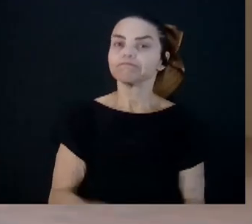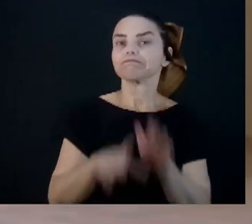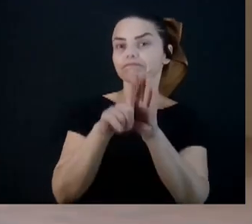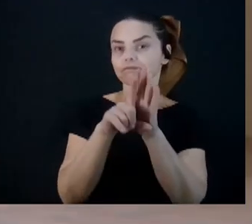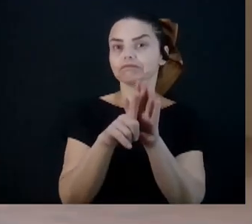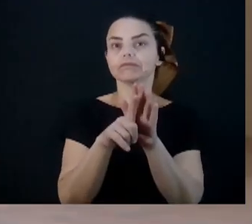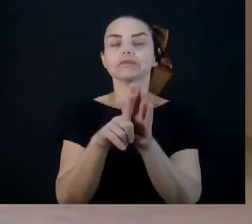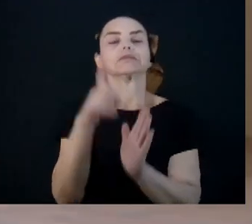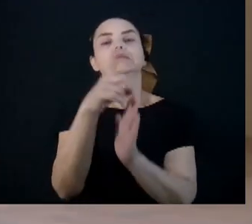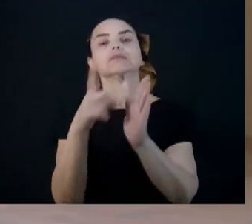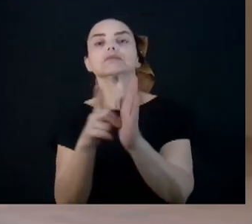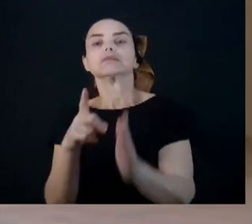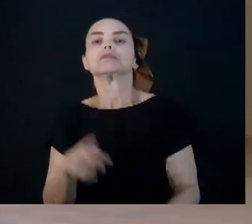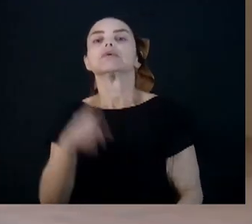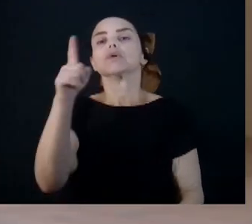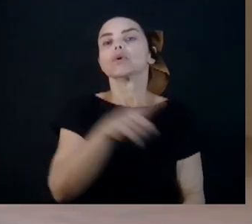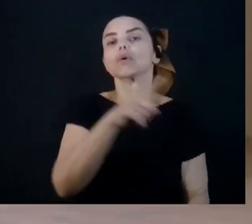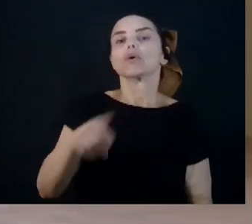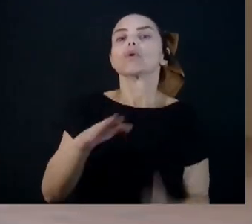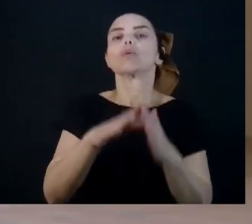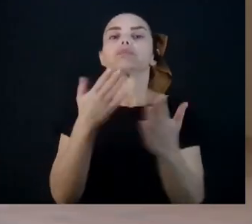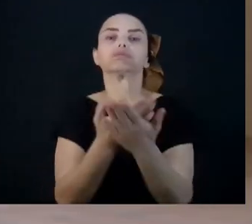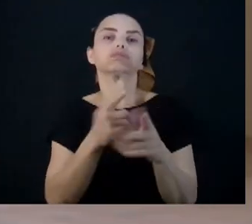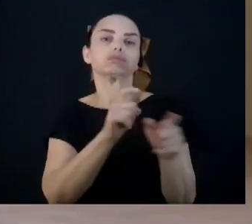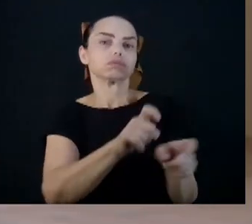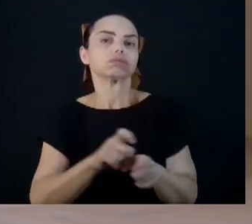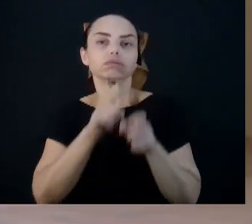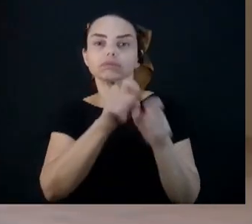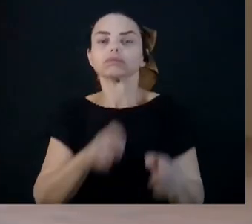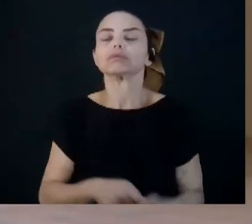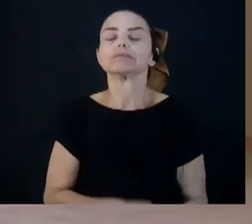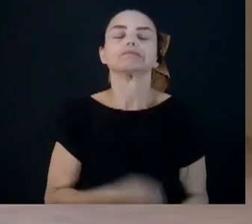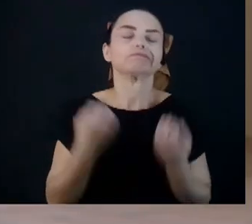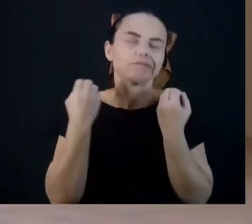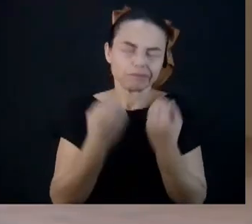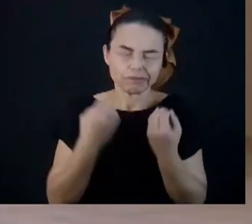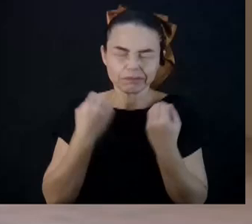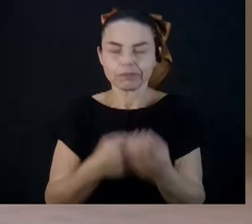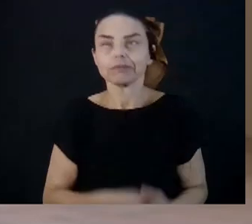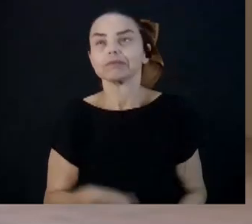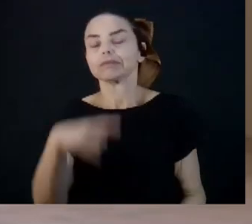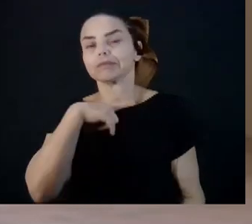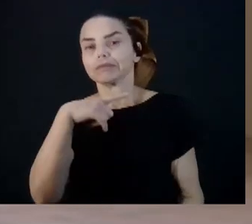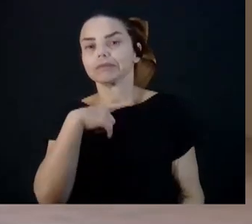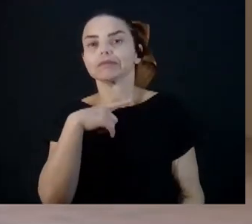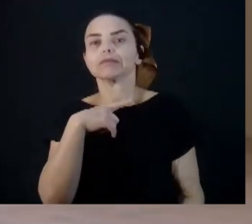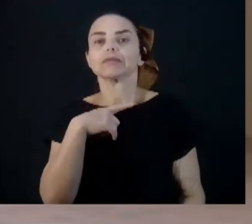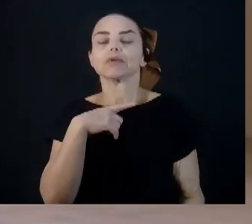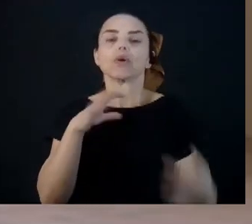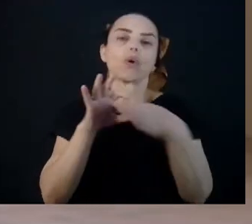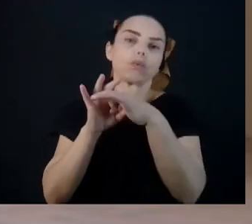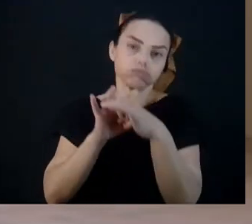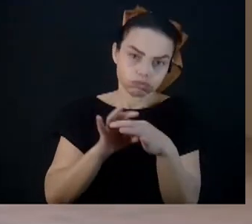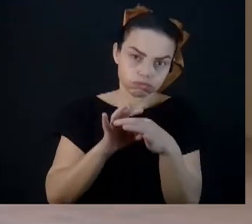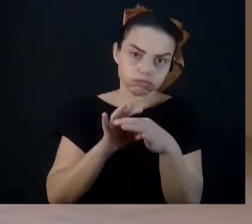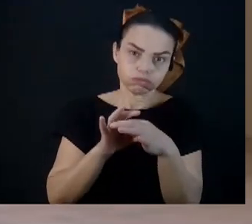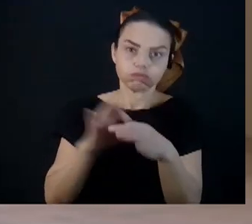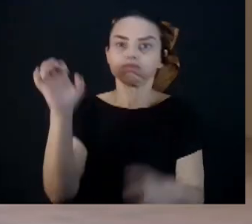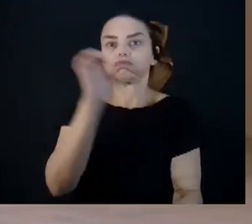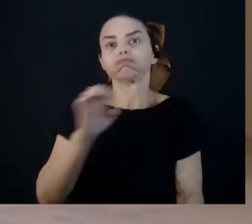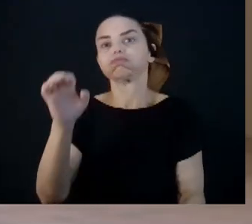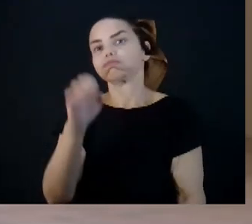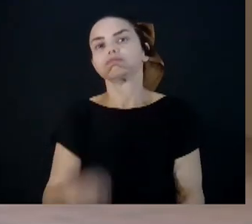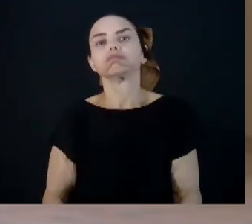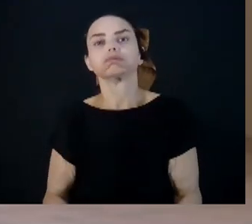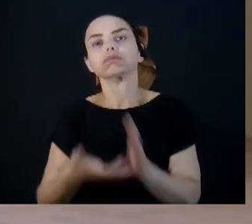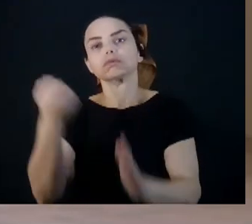que extinguia as escolas rurais, né? E como aqui a gente tinha um convênio com o Estado retirou o